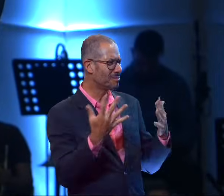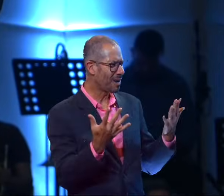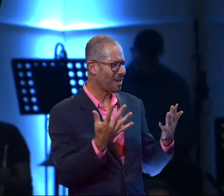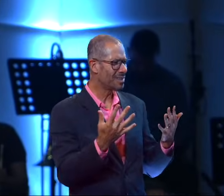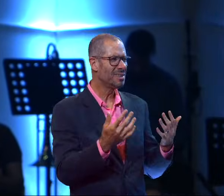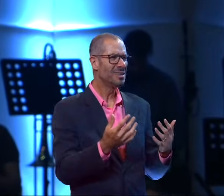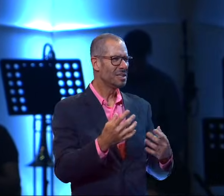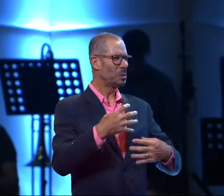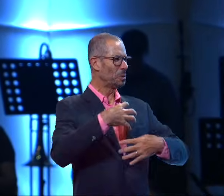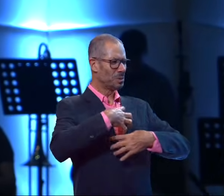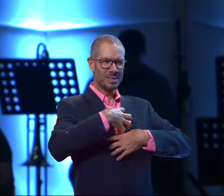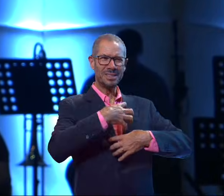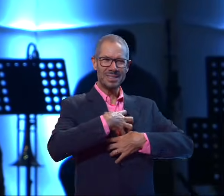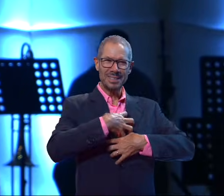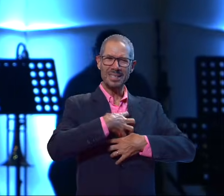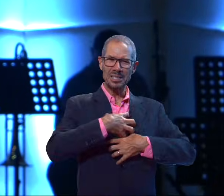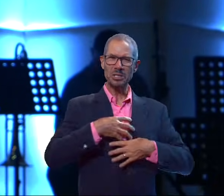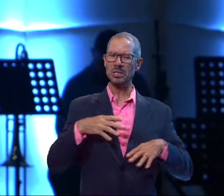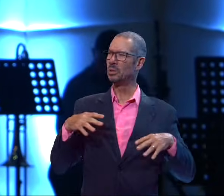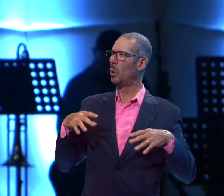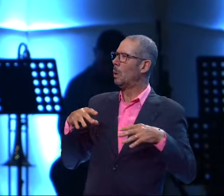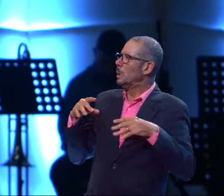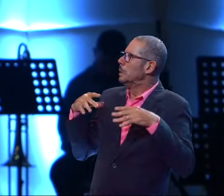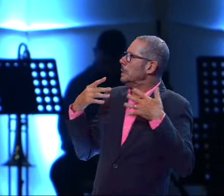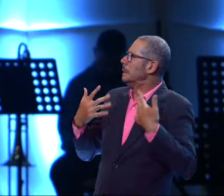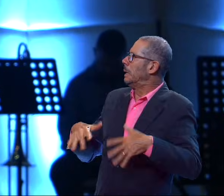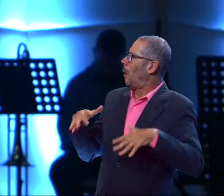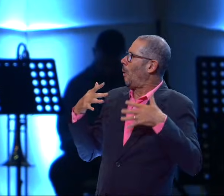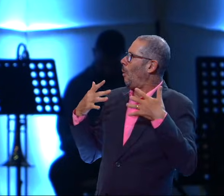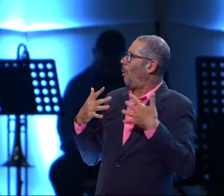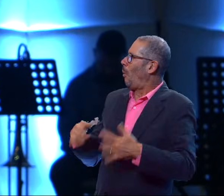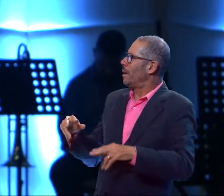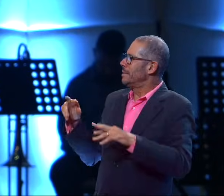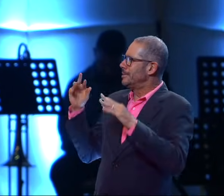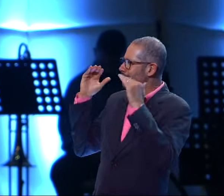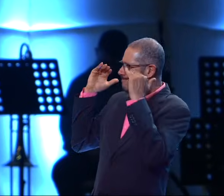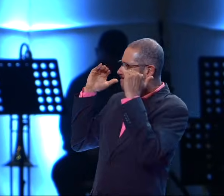estou sentindo o temor do Senhor agora.